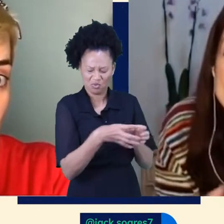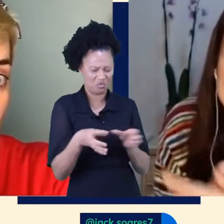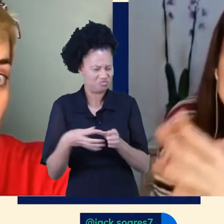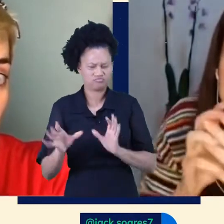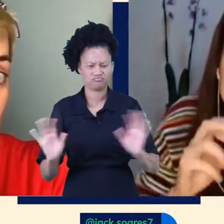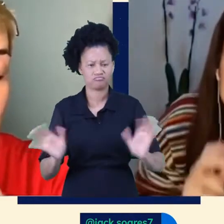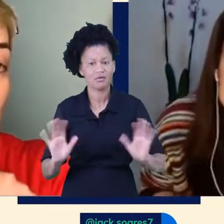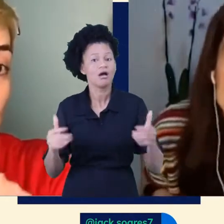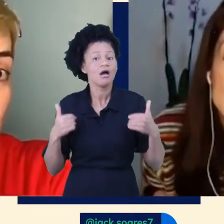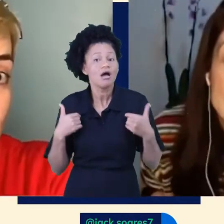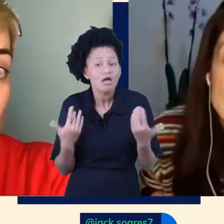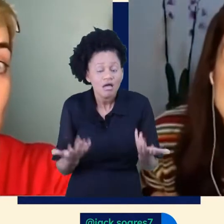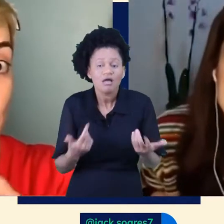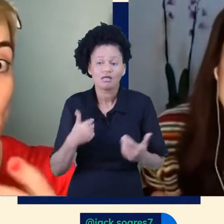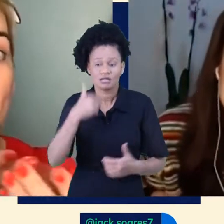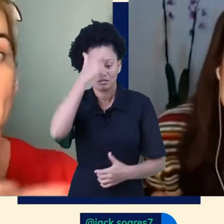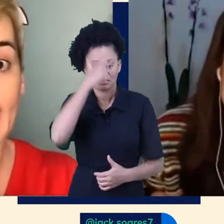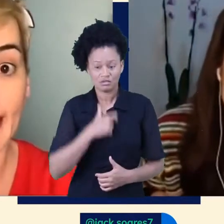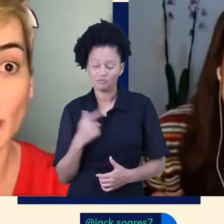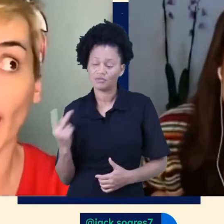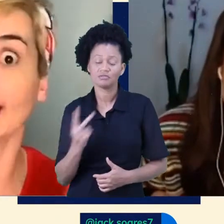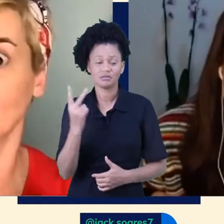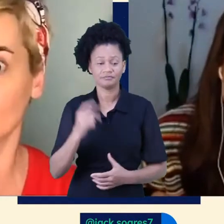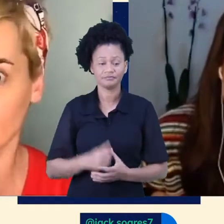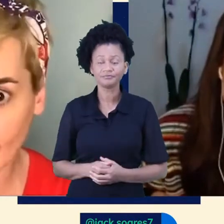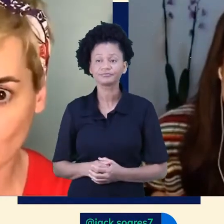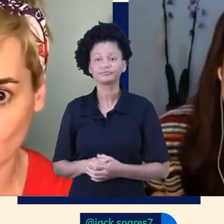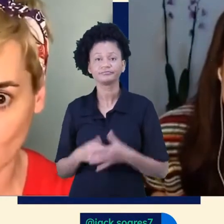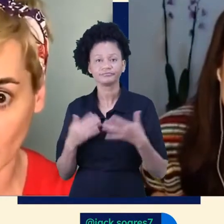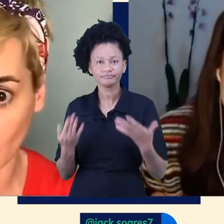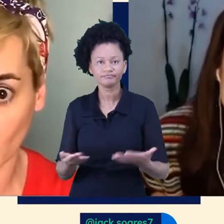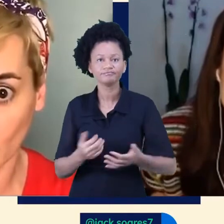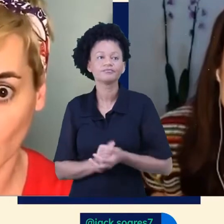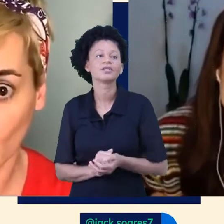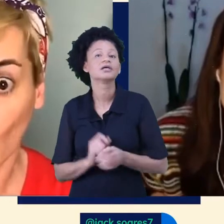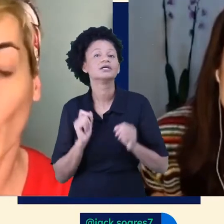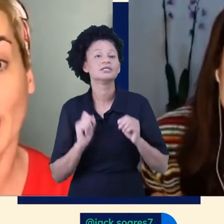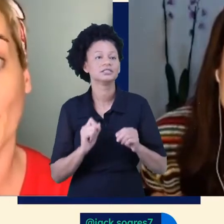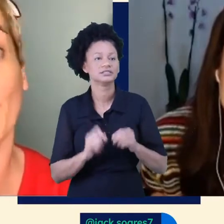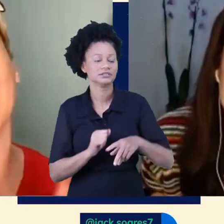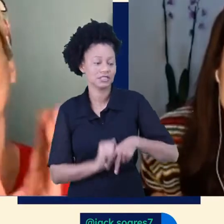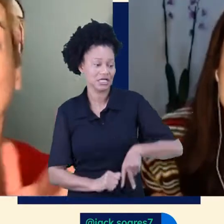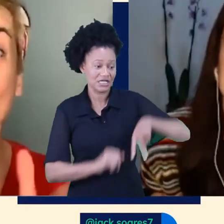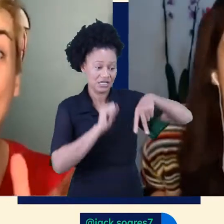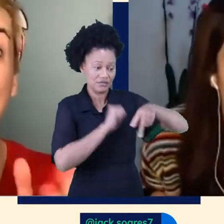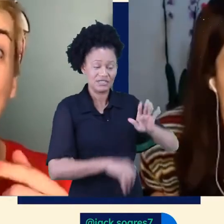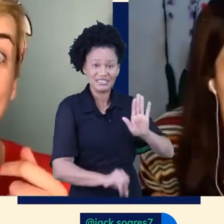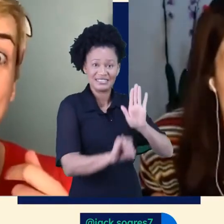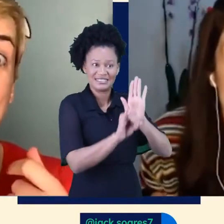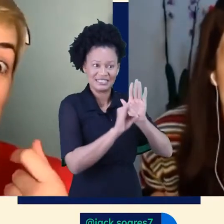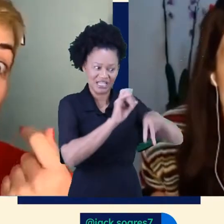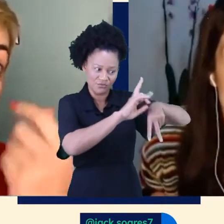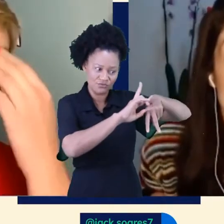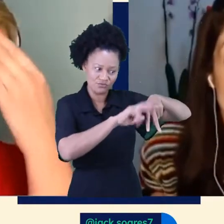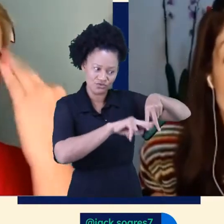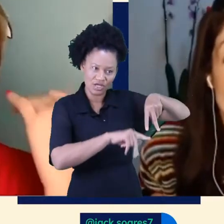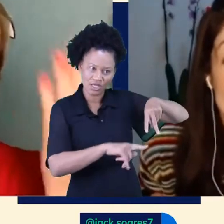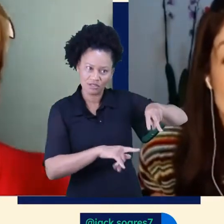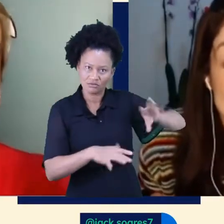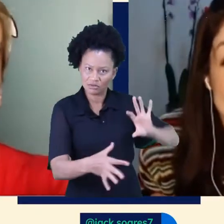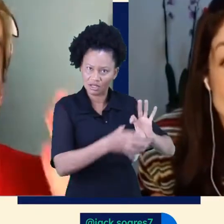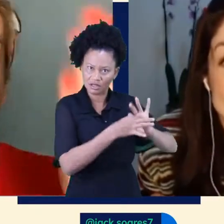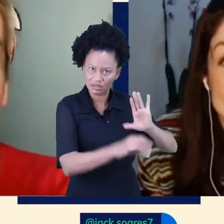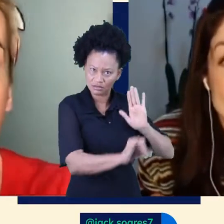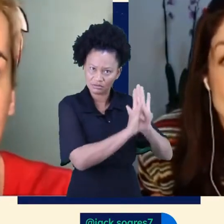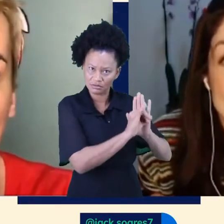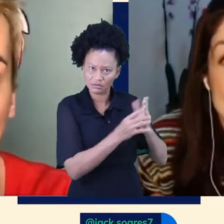gente dá esse valor. Então o gênero está super ligado à identidade de gênero. Ou não? Quer dizer, não, Sim, né? Porque às exatamente. vezes a gente pode olhar